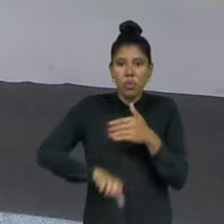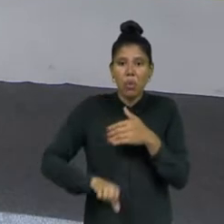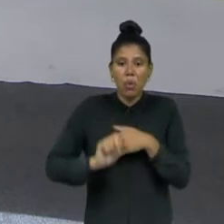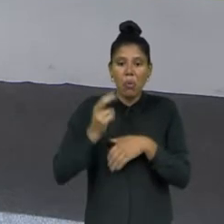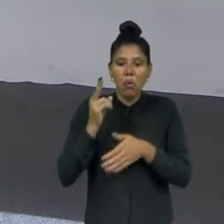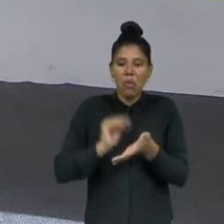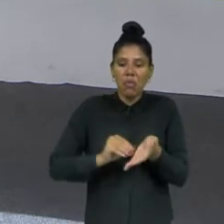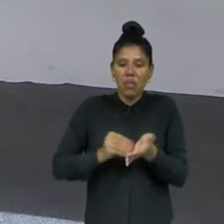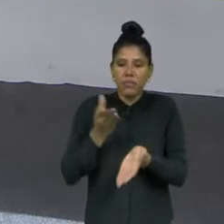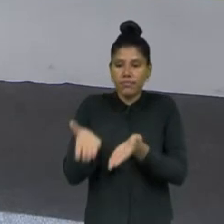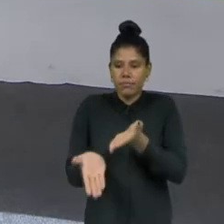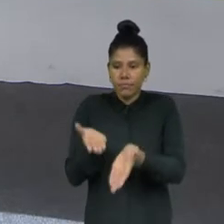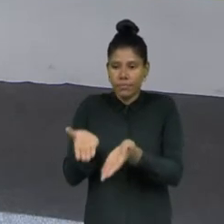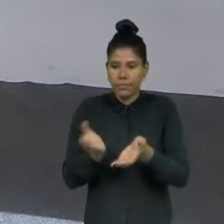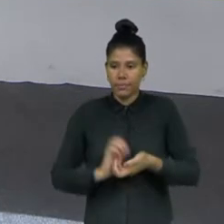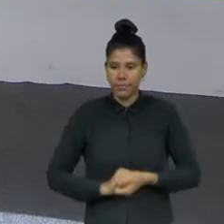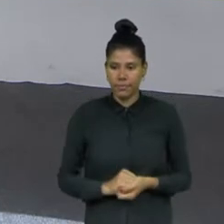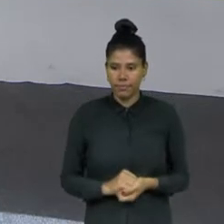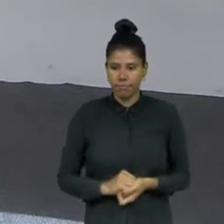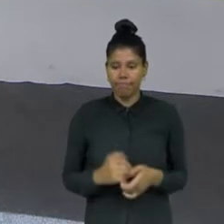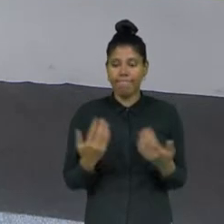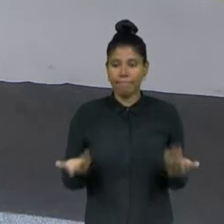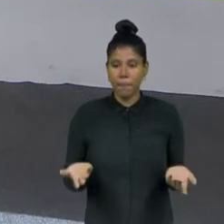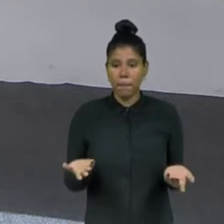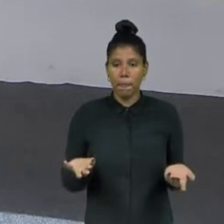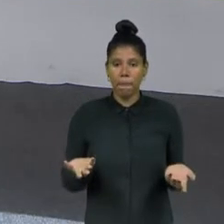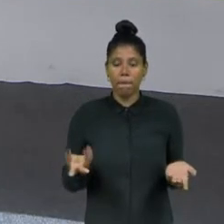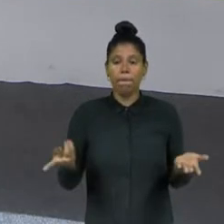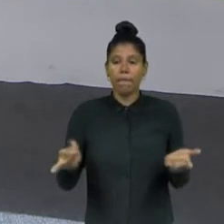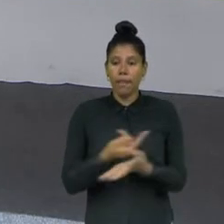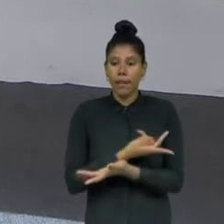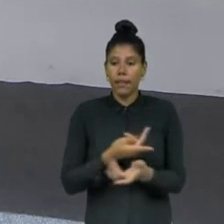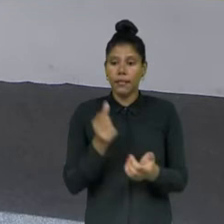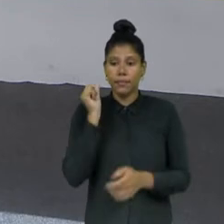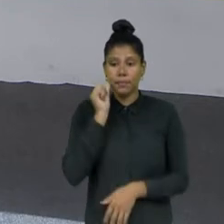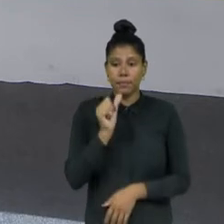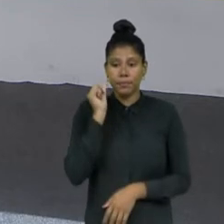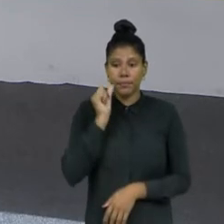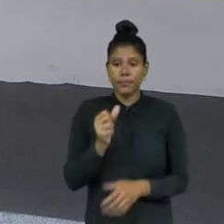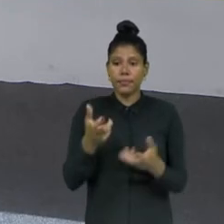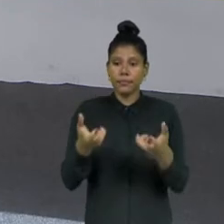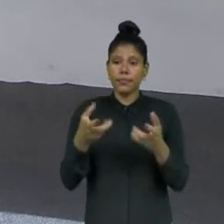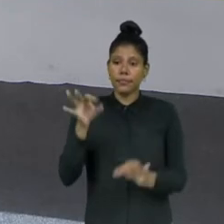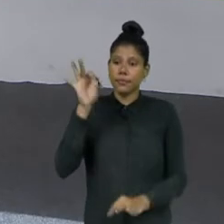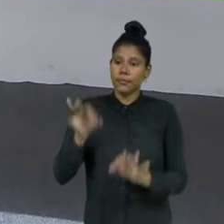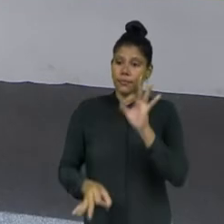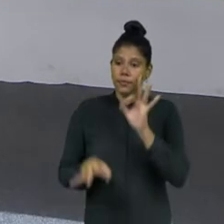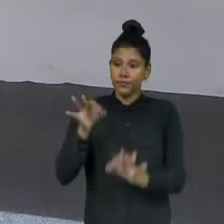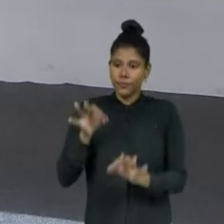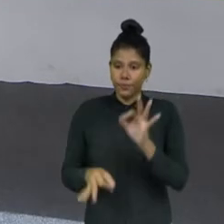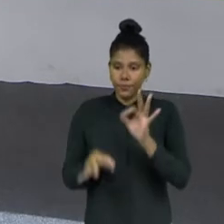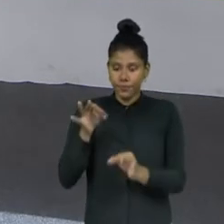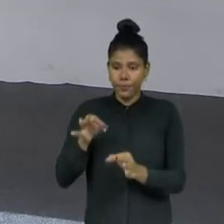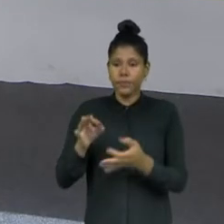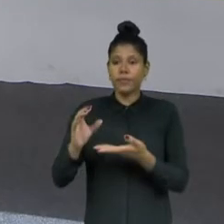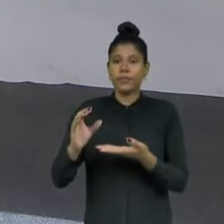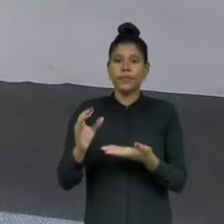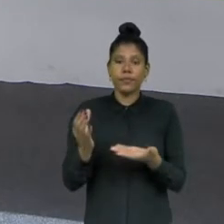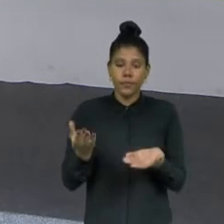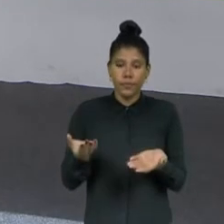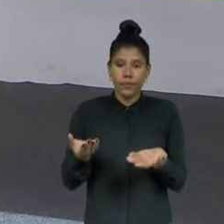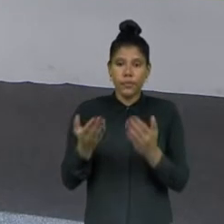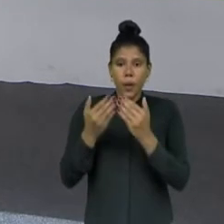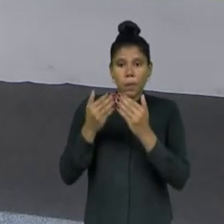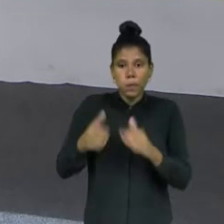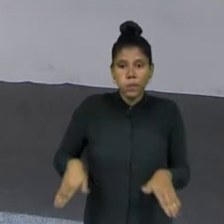qualificado. Quando isso acontece, muitas mulheres buscam na justiça indenização contra a violência sofrida, mas a falta